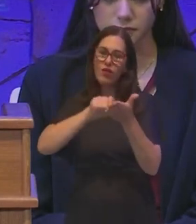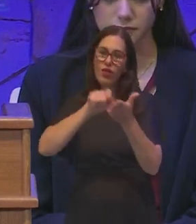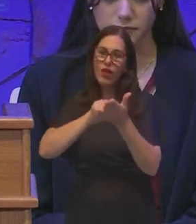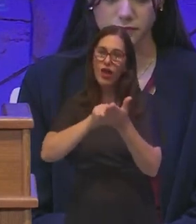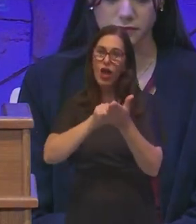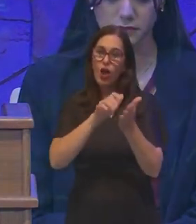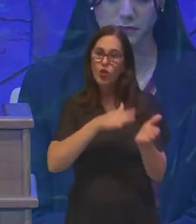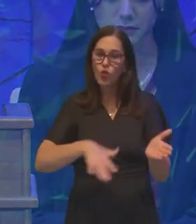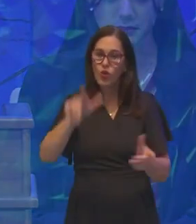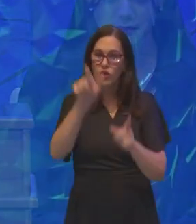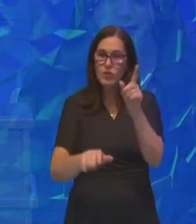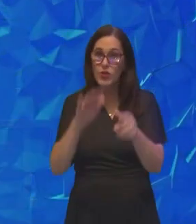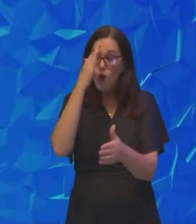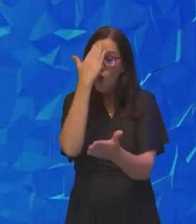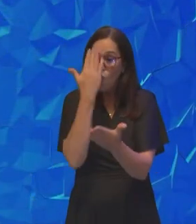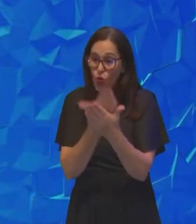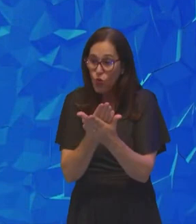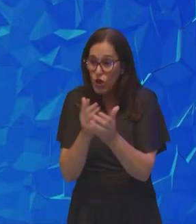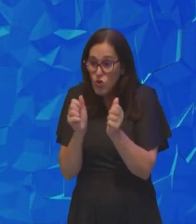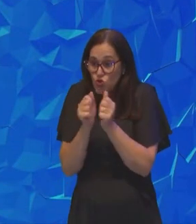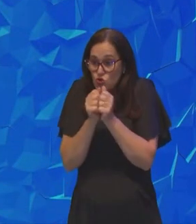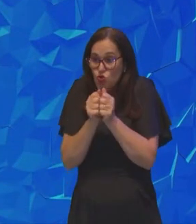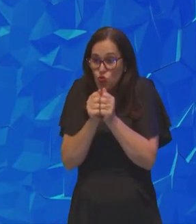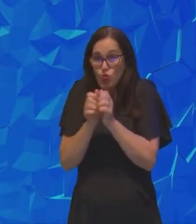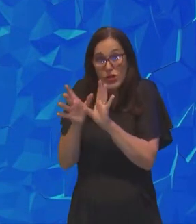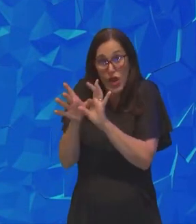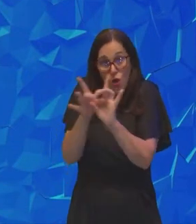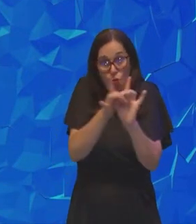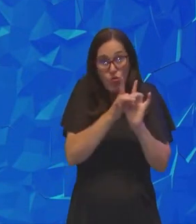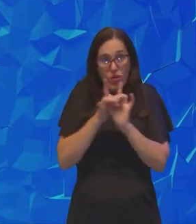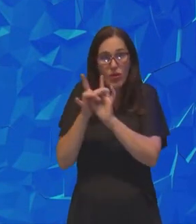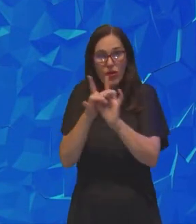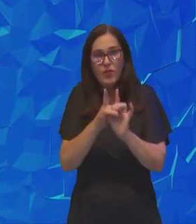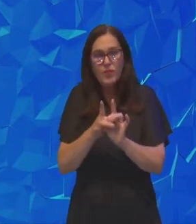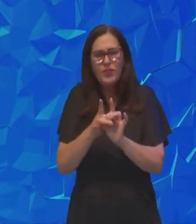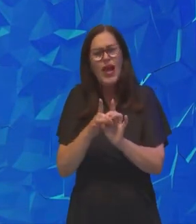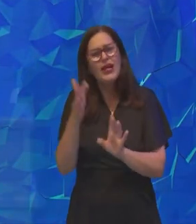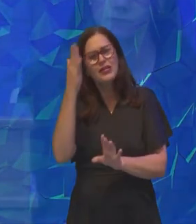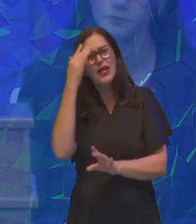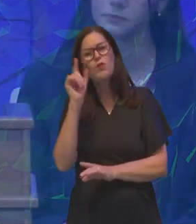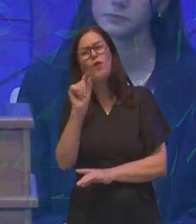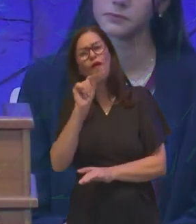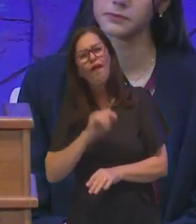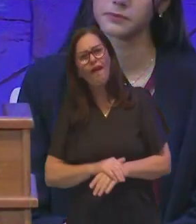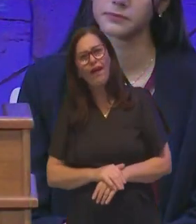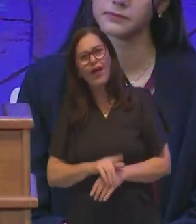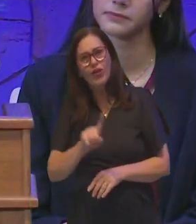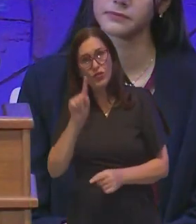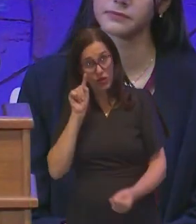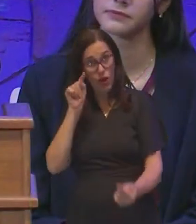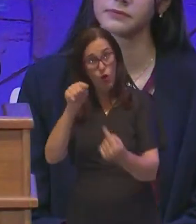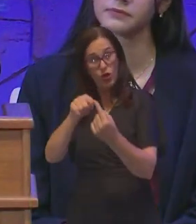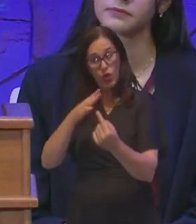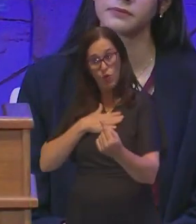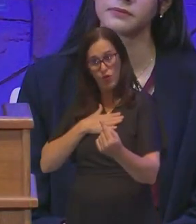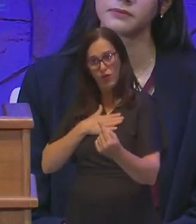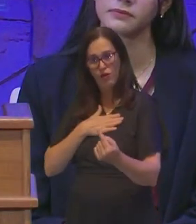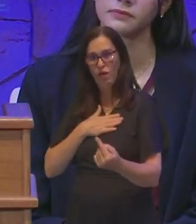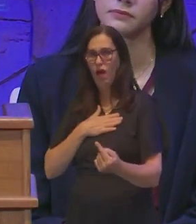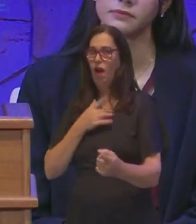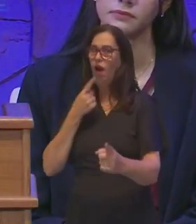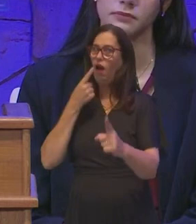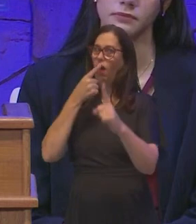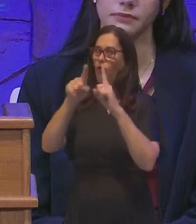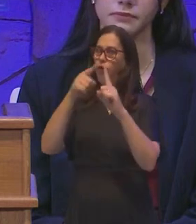que criam estavam juntos. Mas sabe de uma coisa, e eu sei que você vai concordar comigo, como é